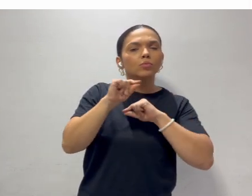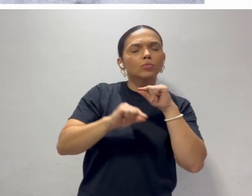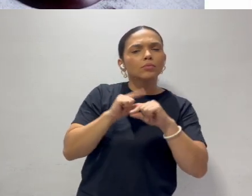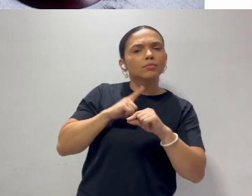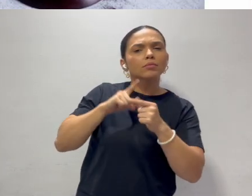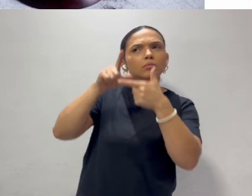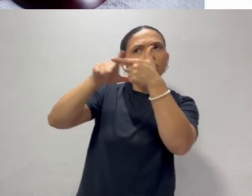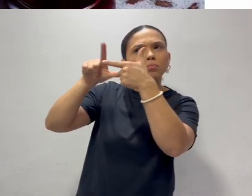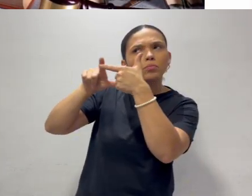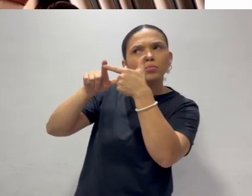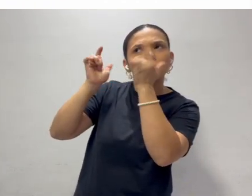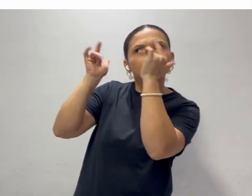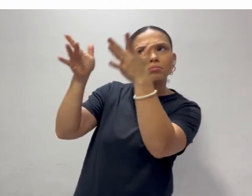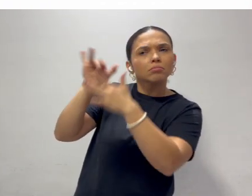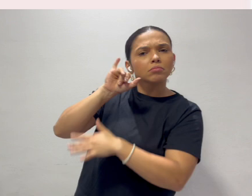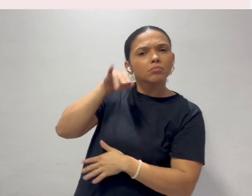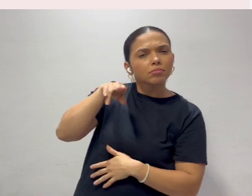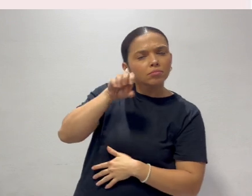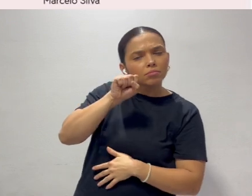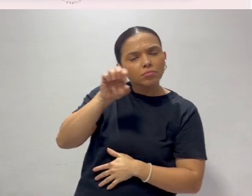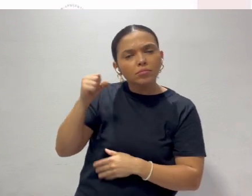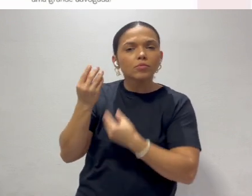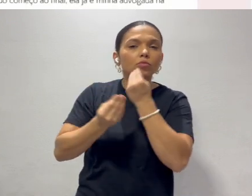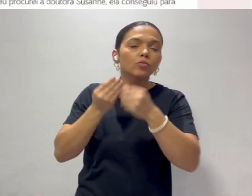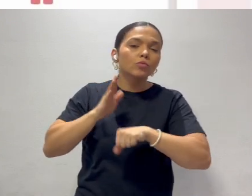acontecendo agora no INSS, como faz.